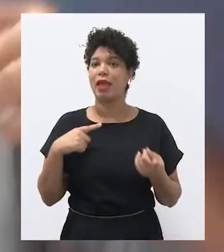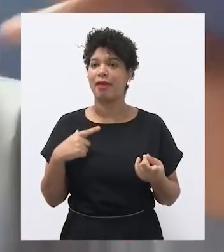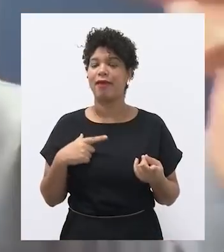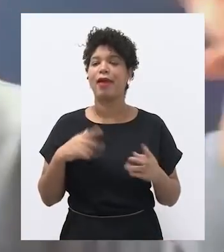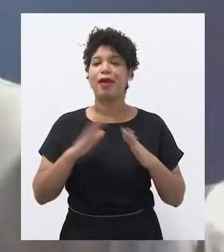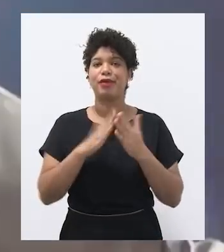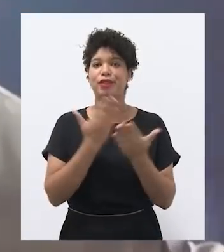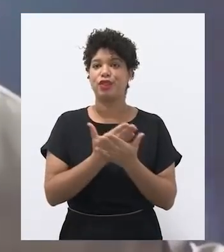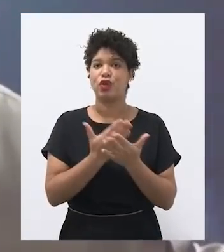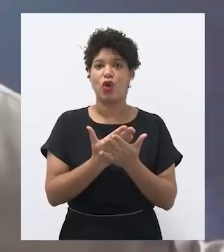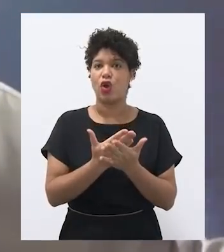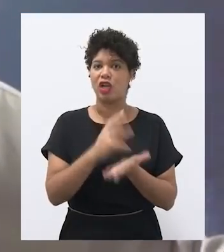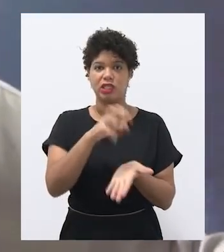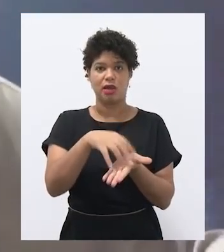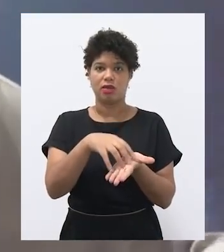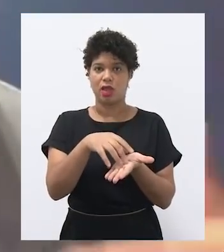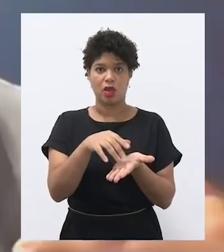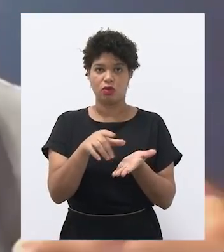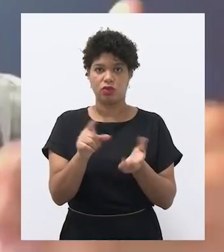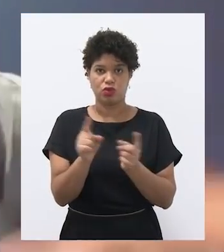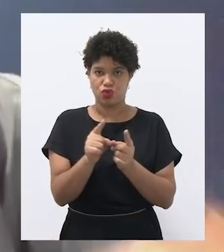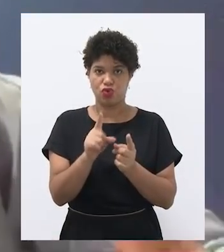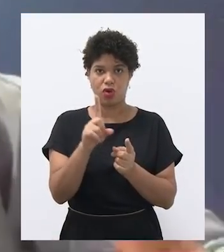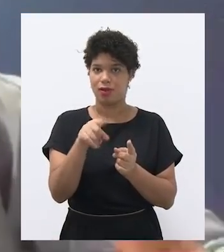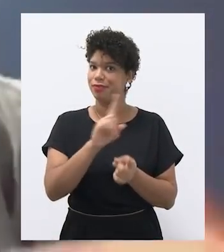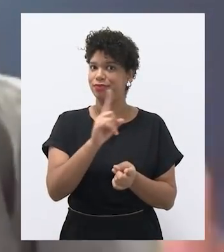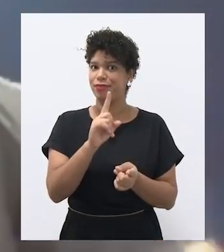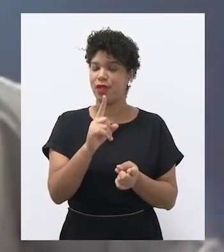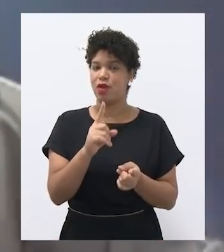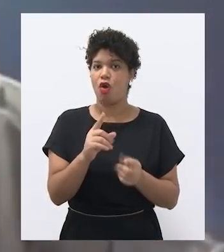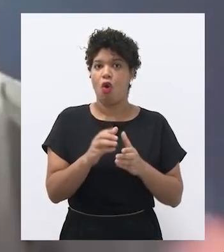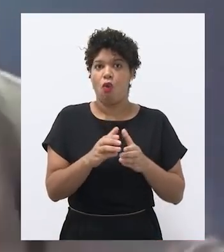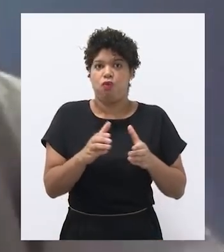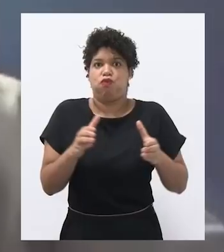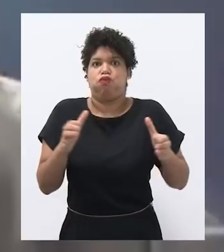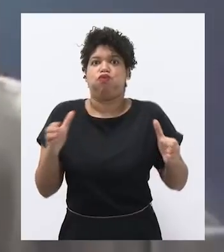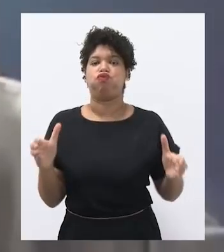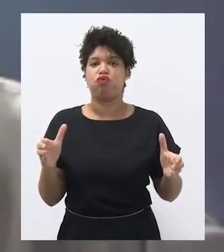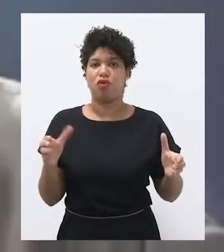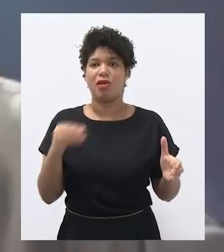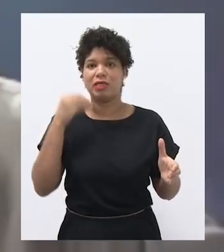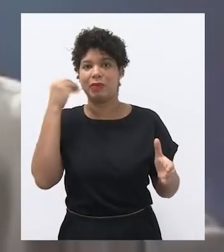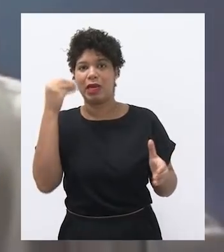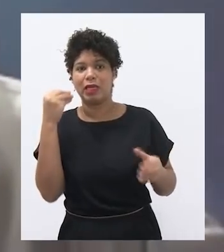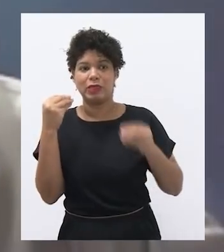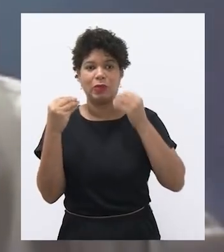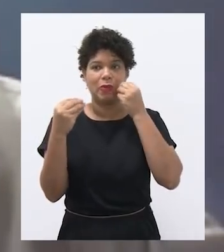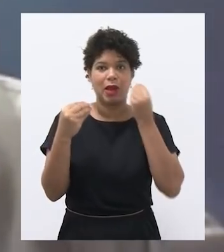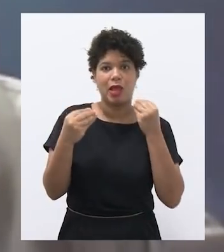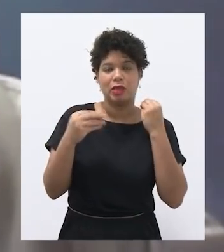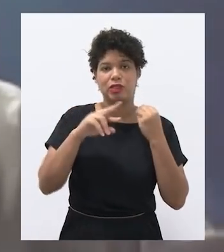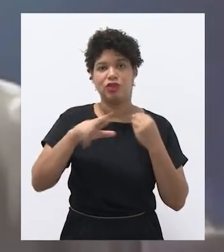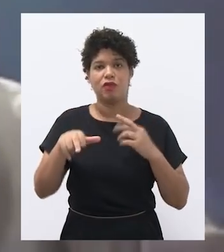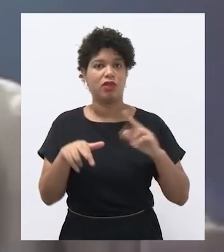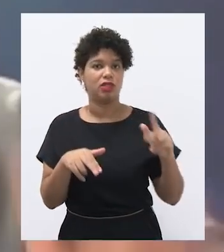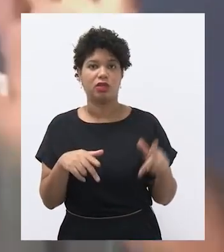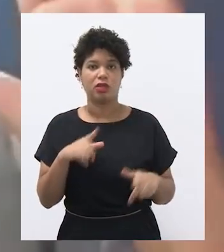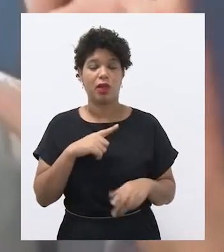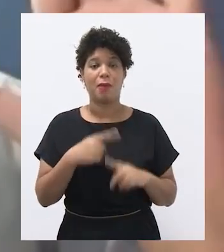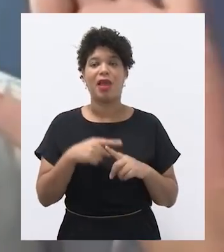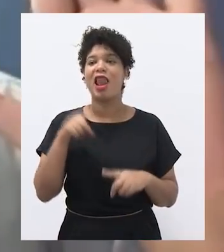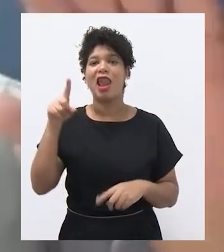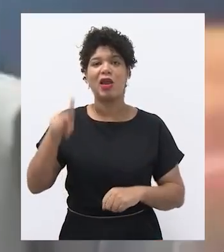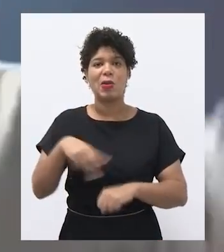estrutura descentralizada, em que você tem experiências também muito distintas. Fazer isso numa empresa na China é muito fácil. Todos os processos